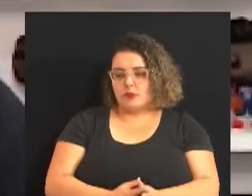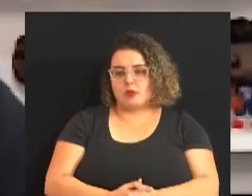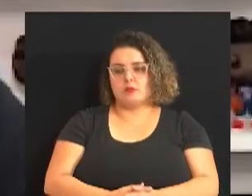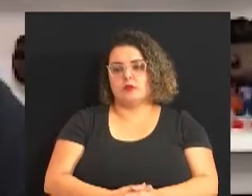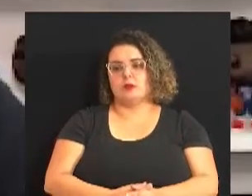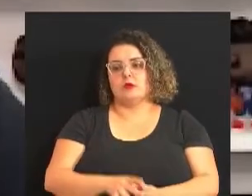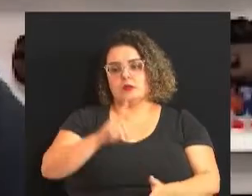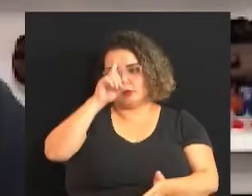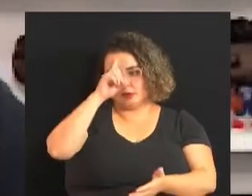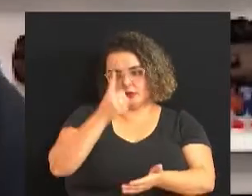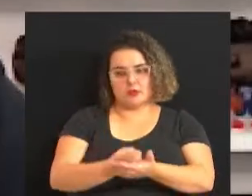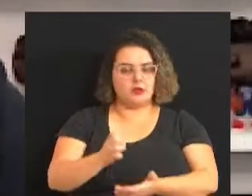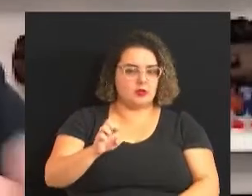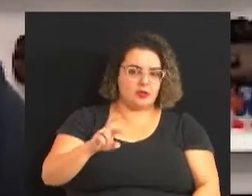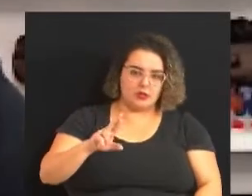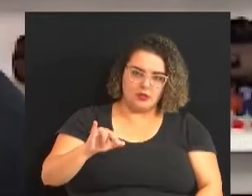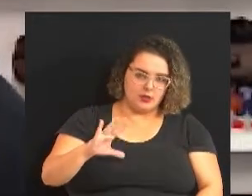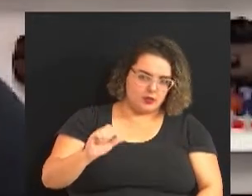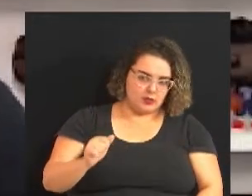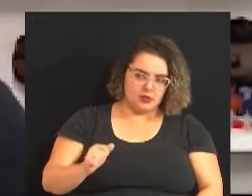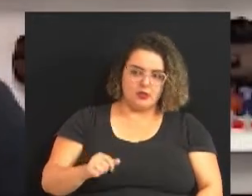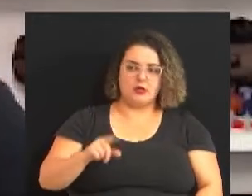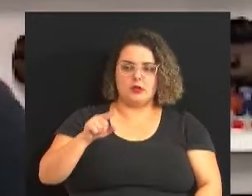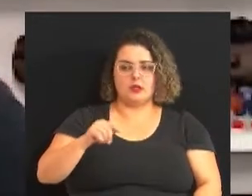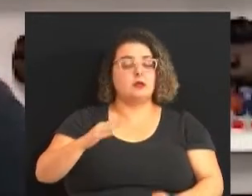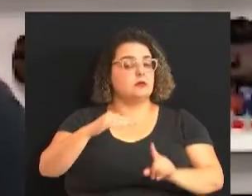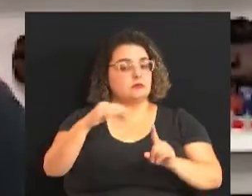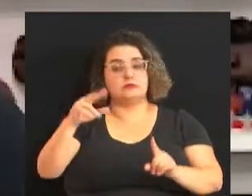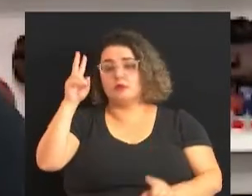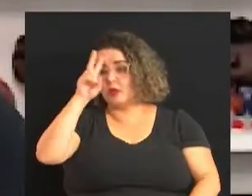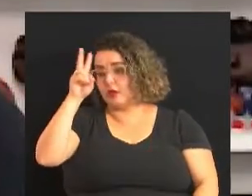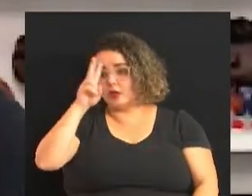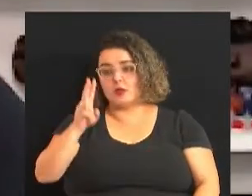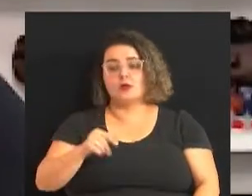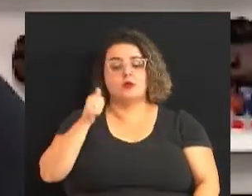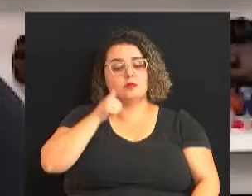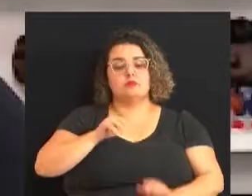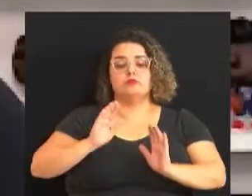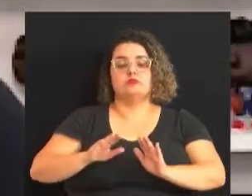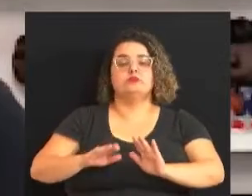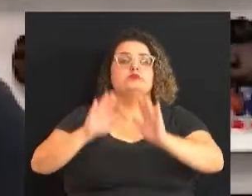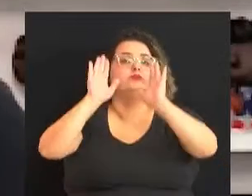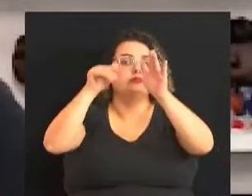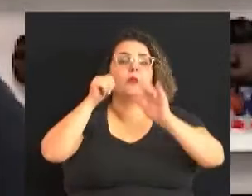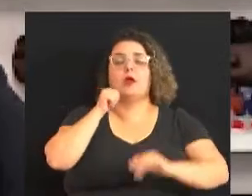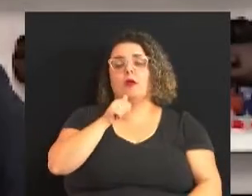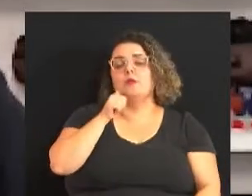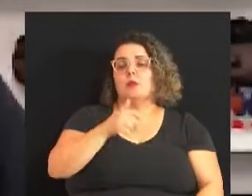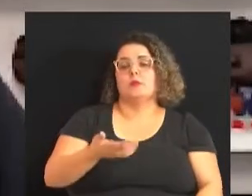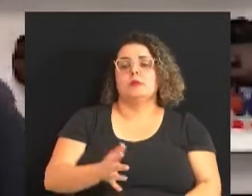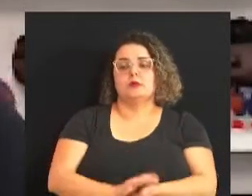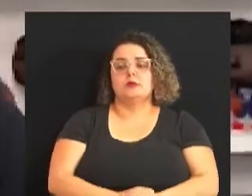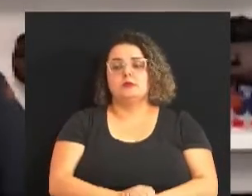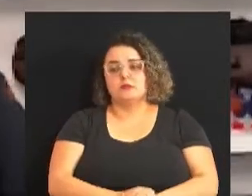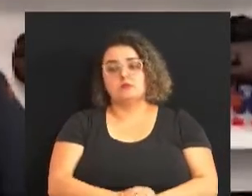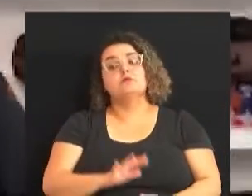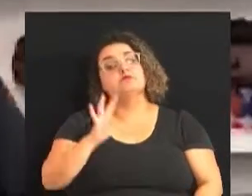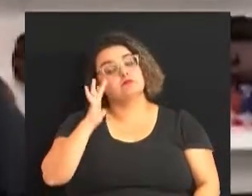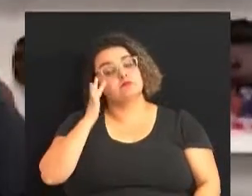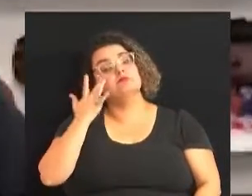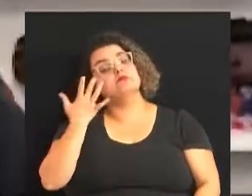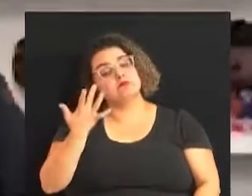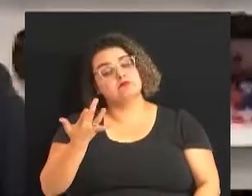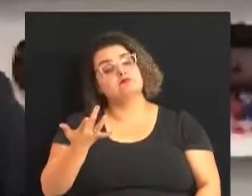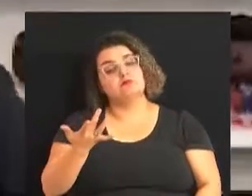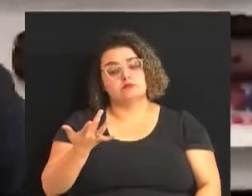da Érica, que é um expoente na história do basquetebol feminino, e eu acho que a gente tem que